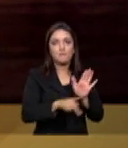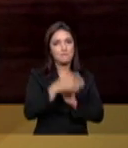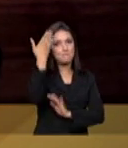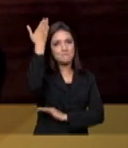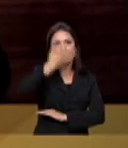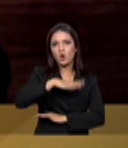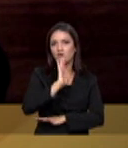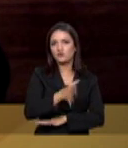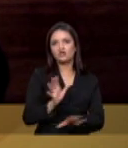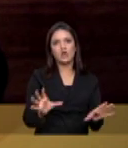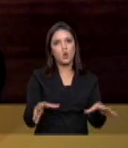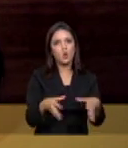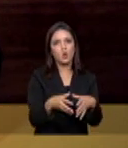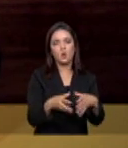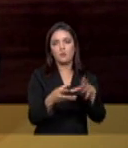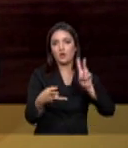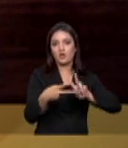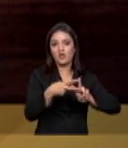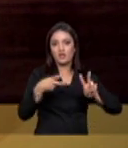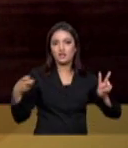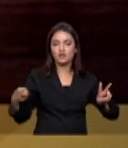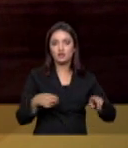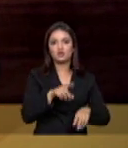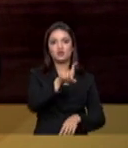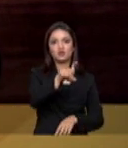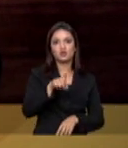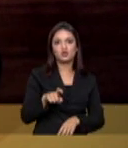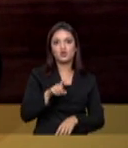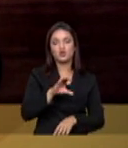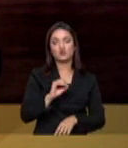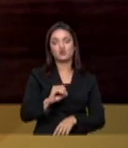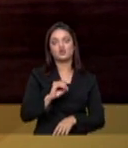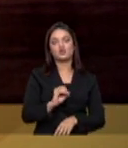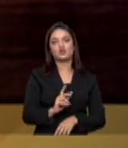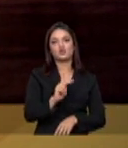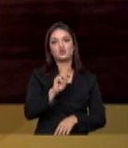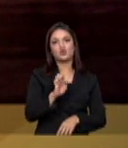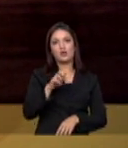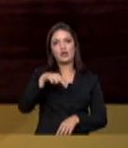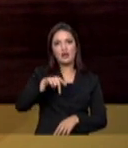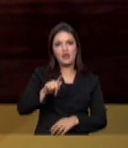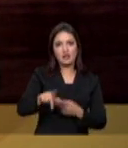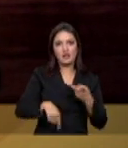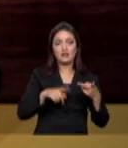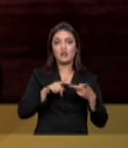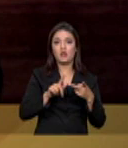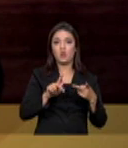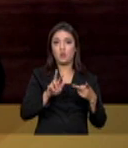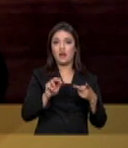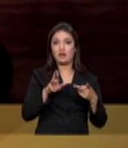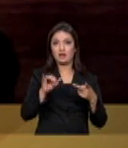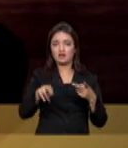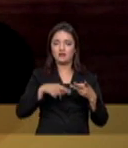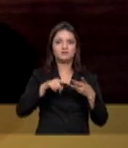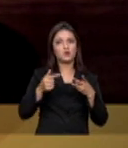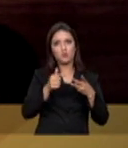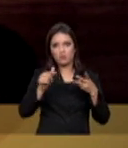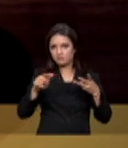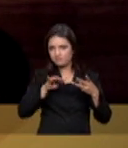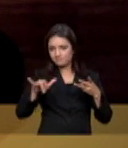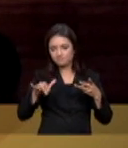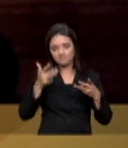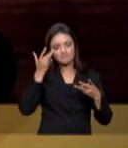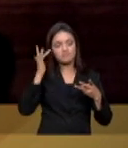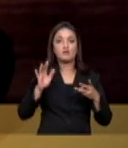ocupada pelos grupos O Guarani e conclui a procuradoria